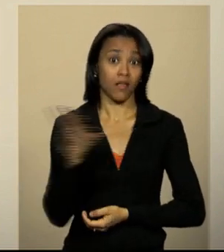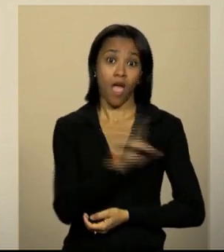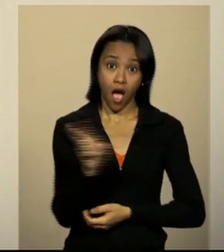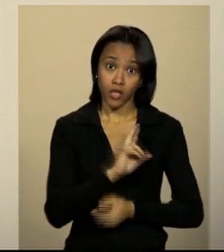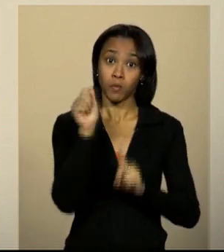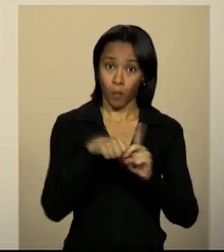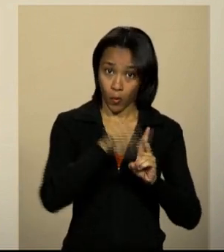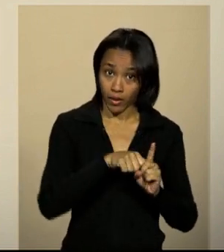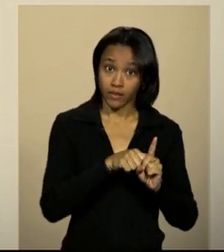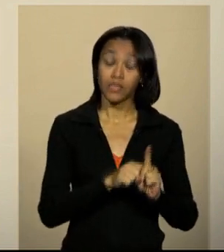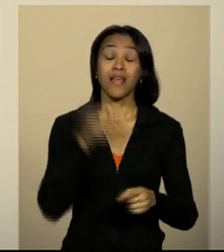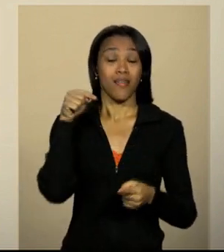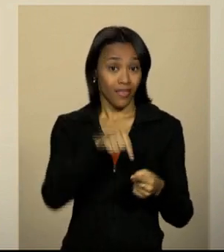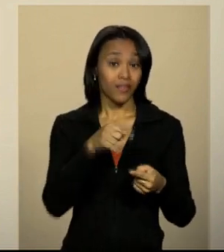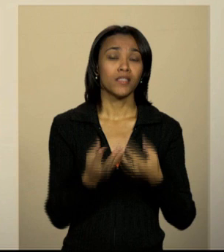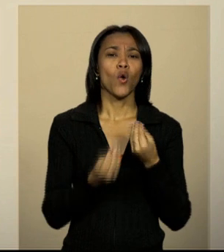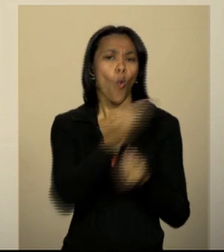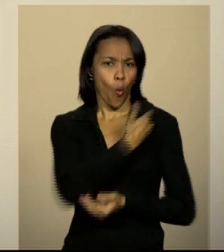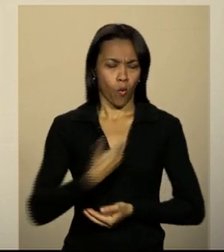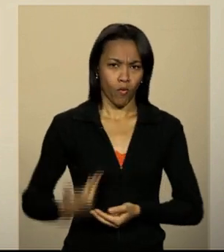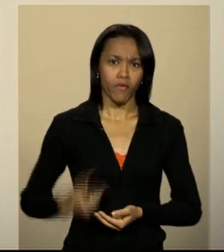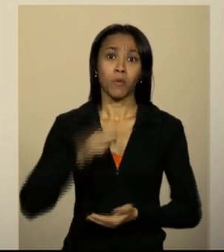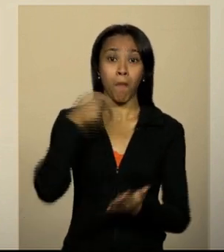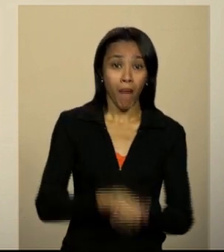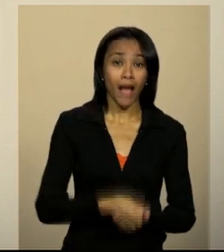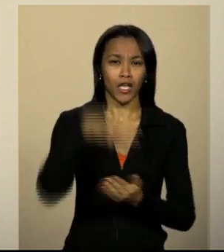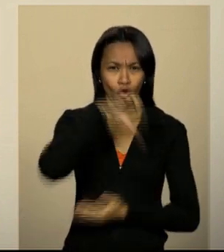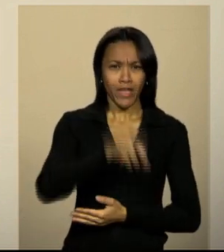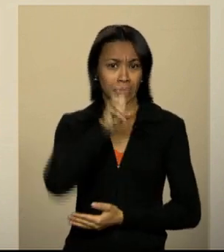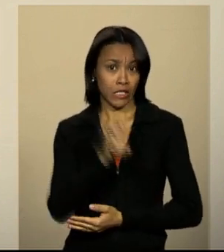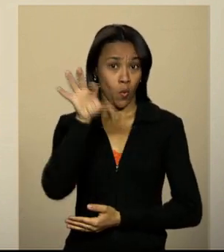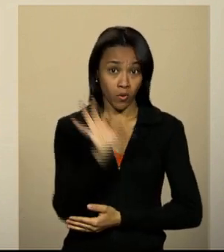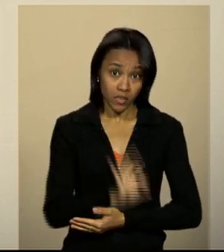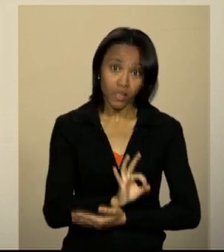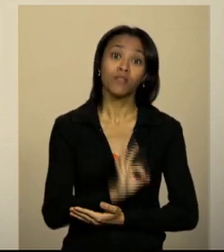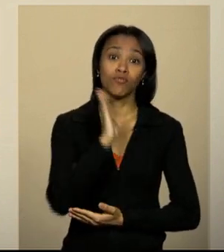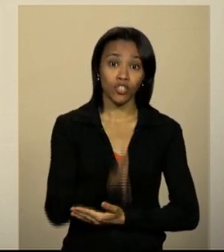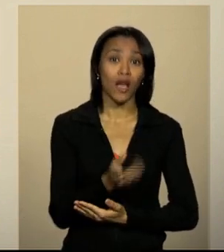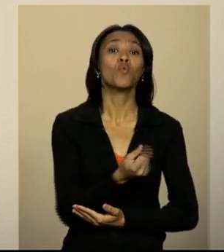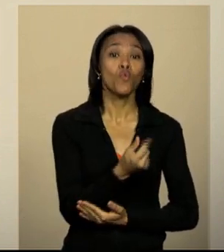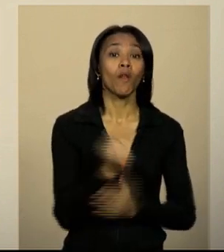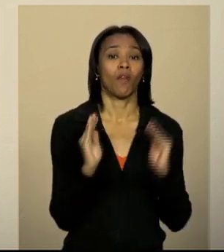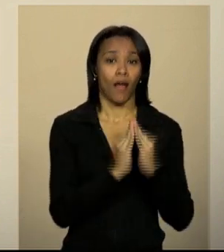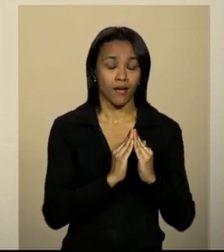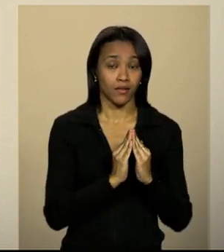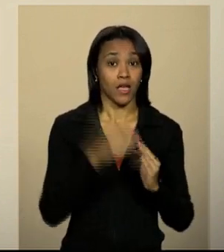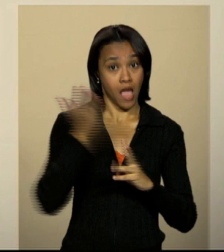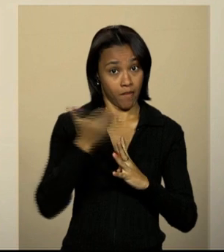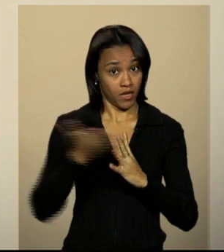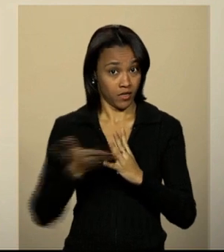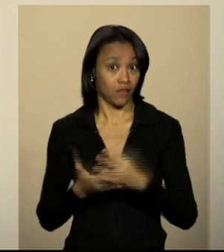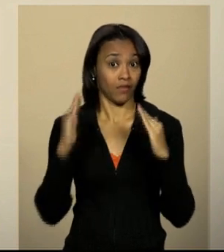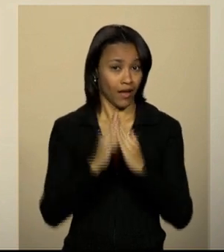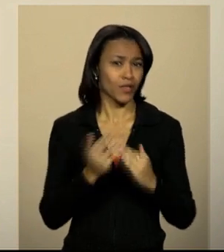por mês neste caso o governo paga até 95% do valor do imóvel e a prestação